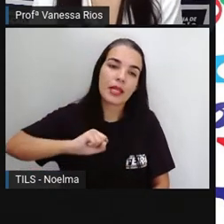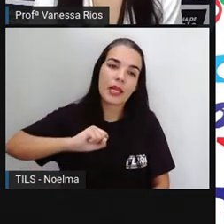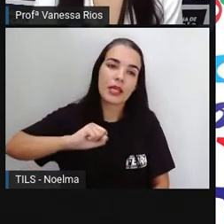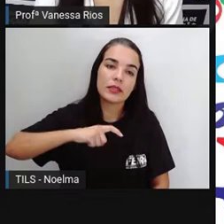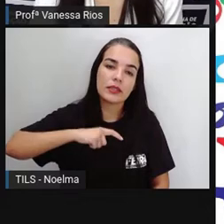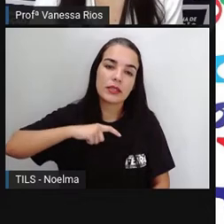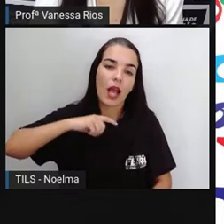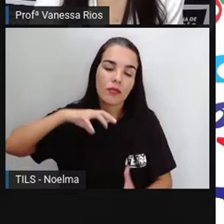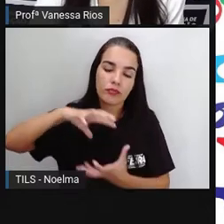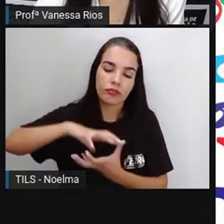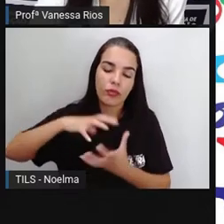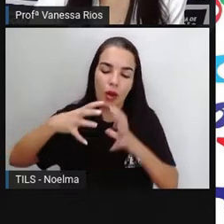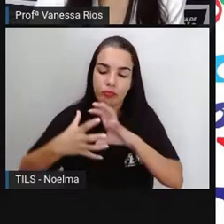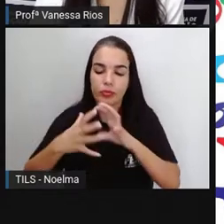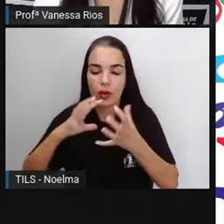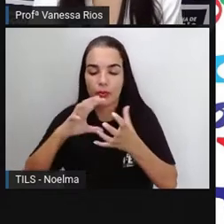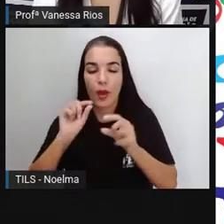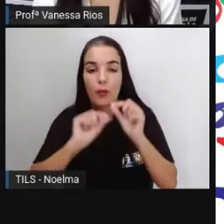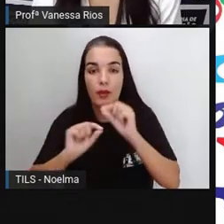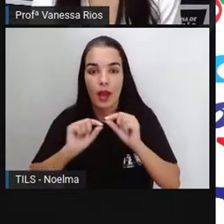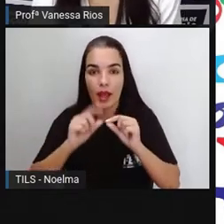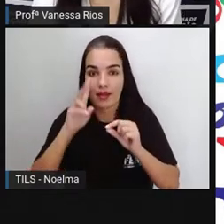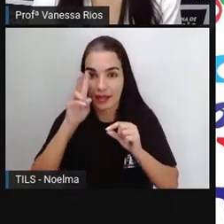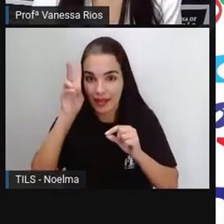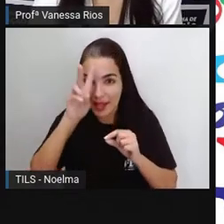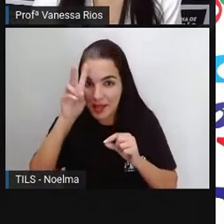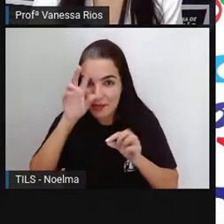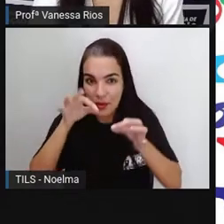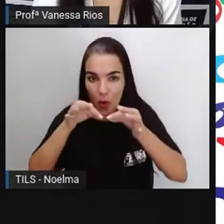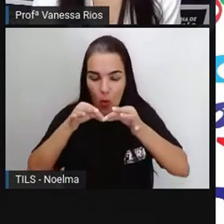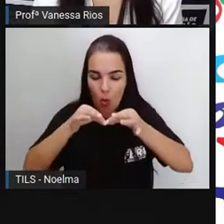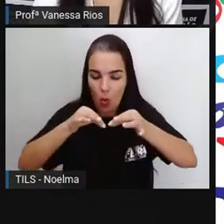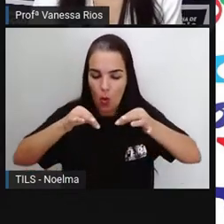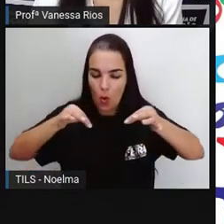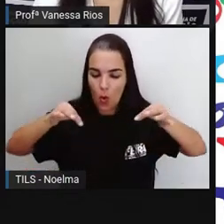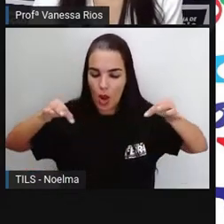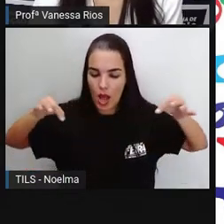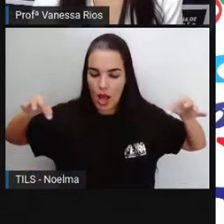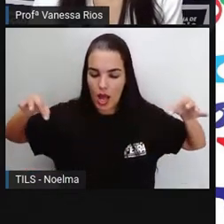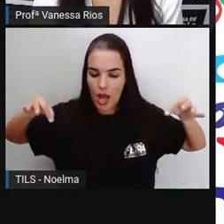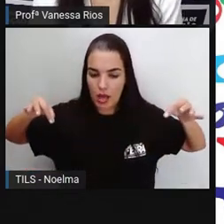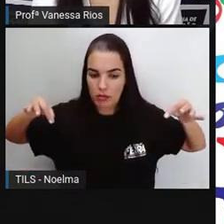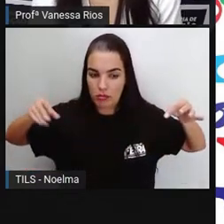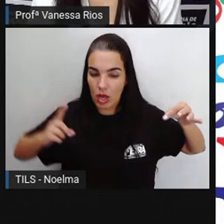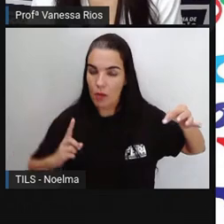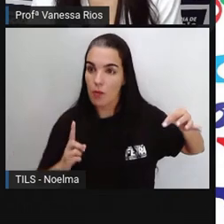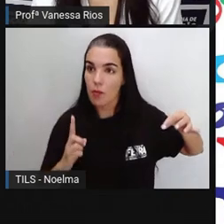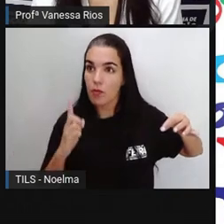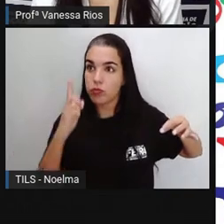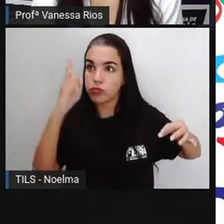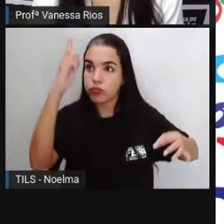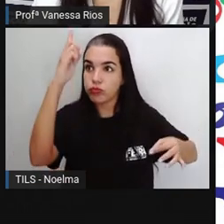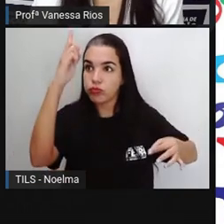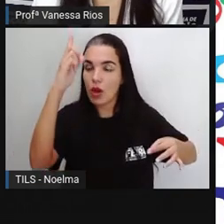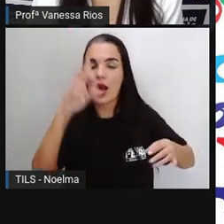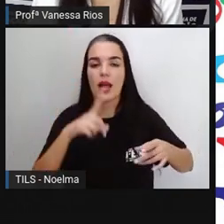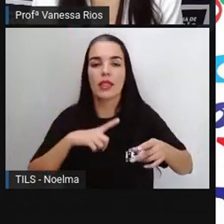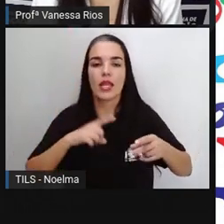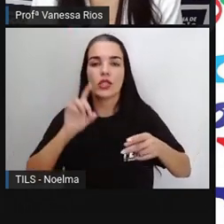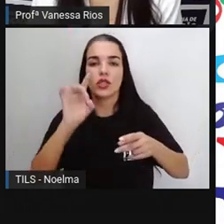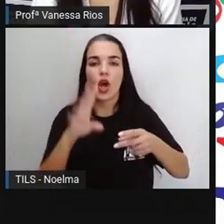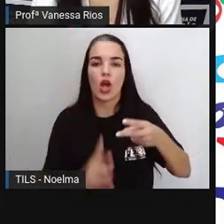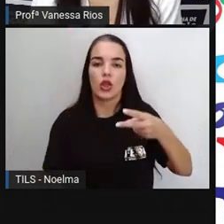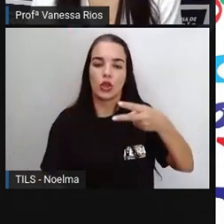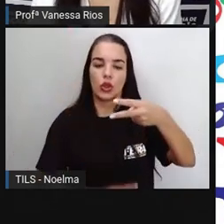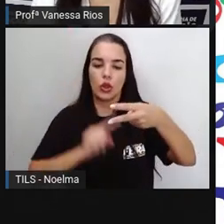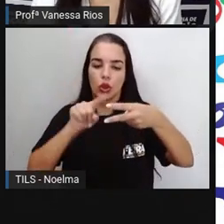que possuem comprimento e largura, elas são classificadas em bidimensional, dois